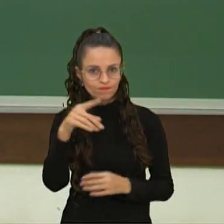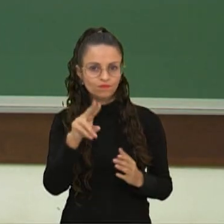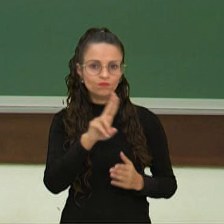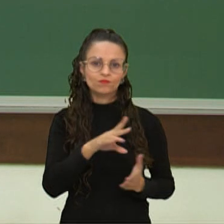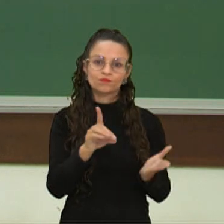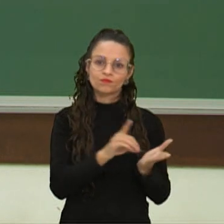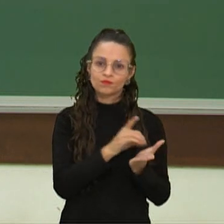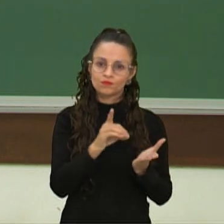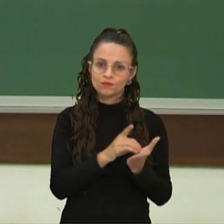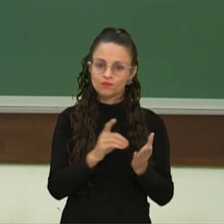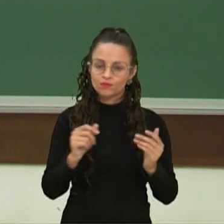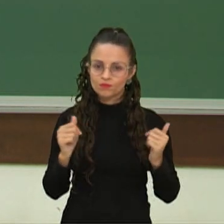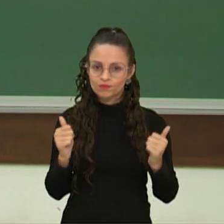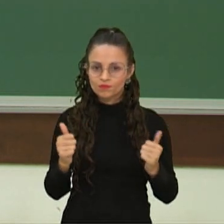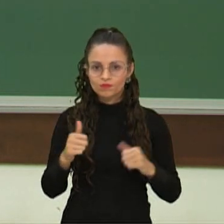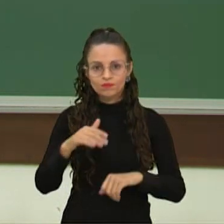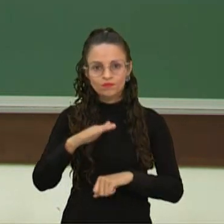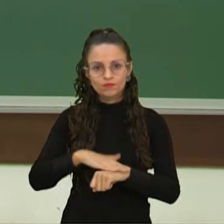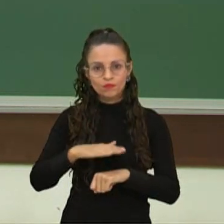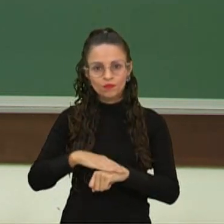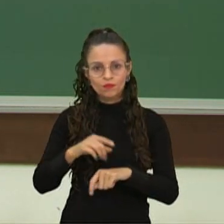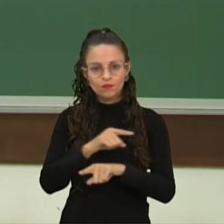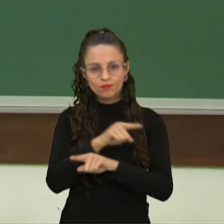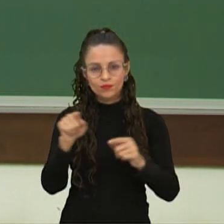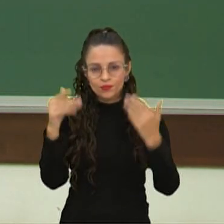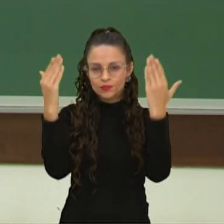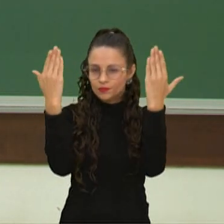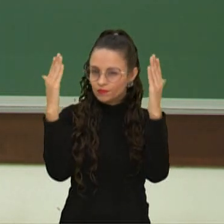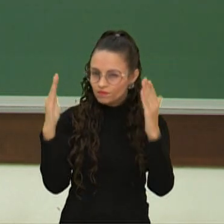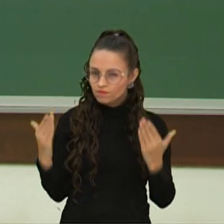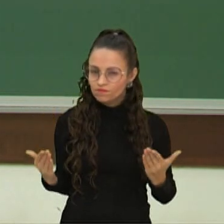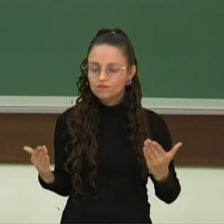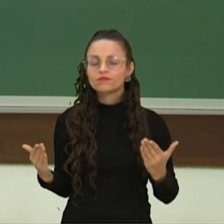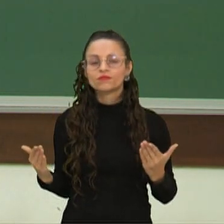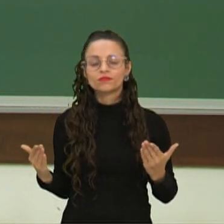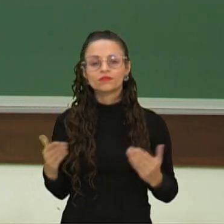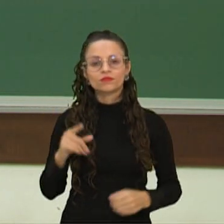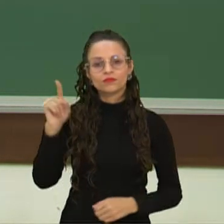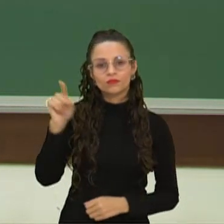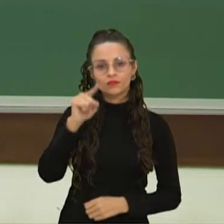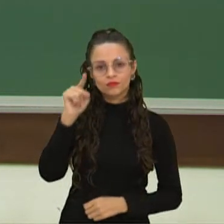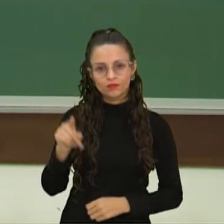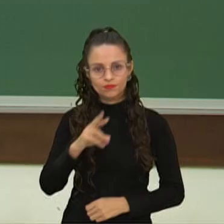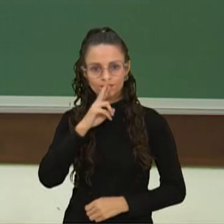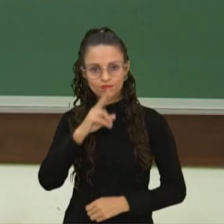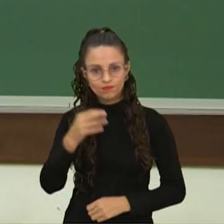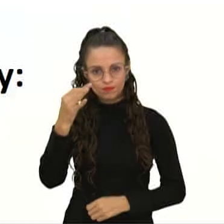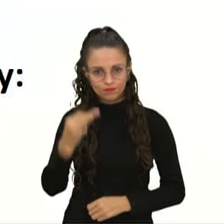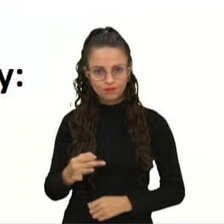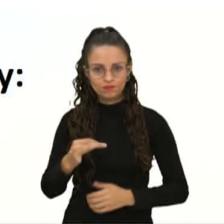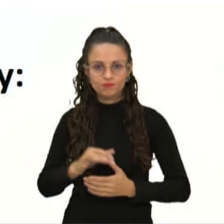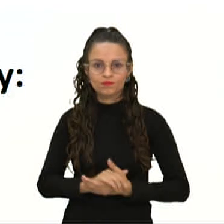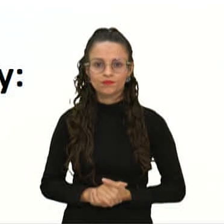preciso for. Então, eu vou dar um tempinho para vocês poderem analisar, marcar a resposta certa. Vamos lá.